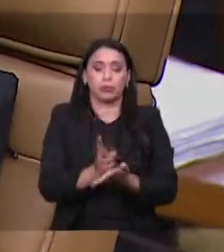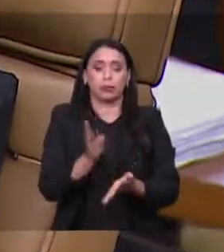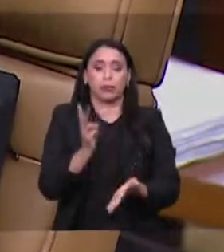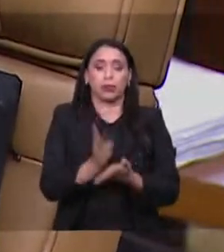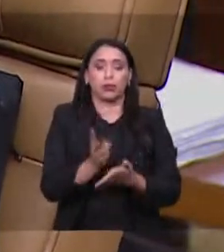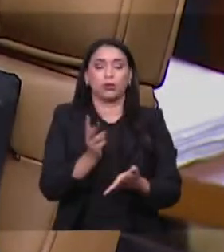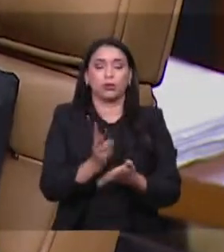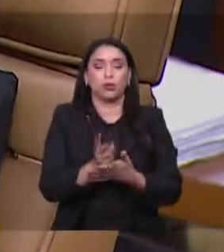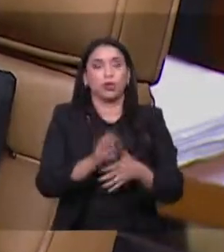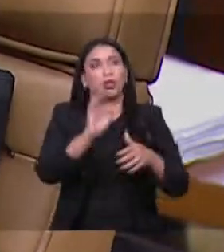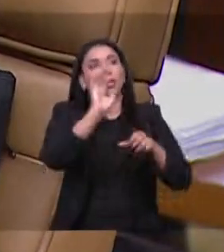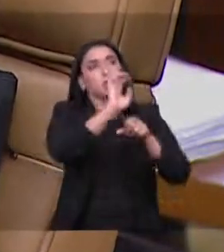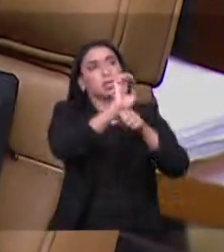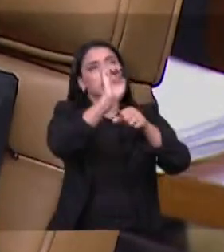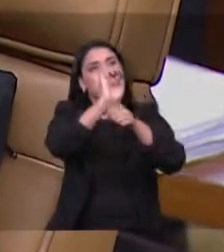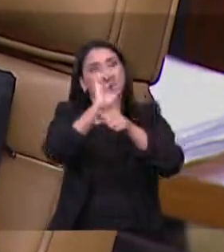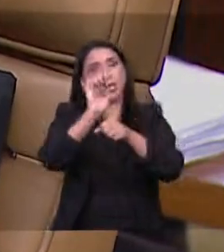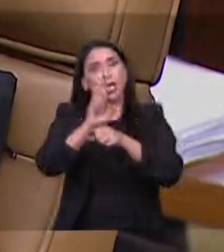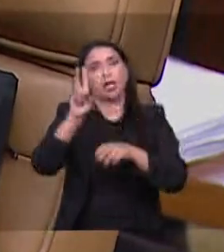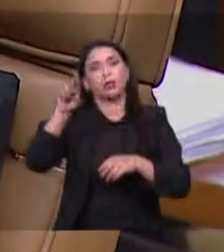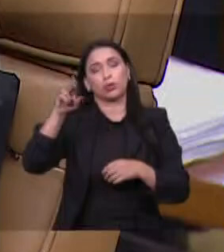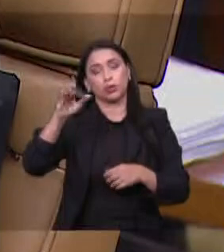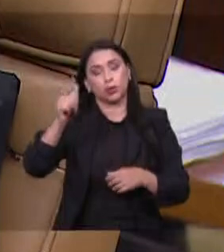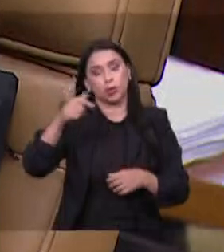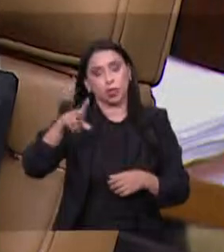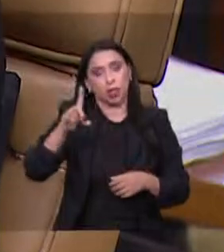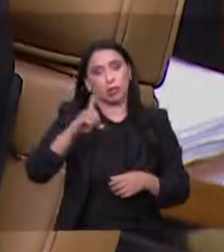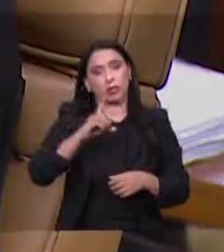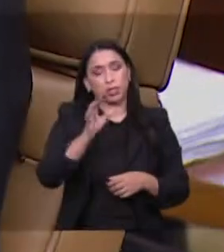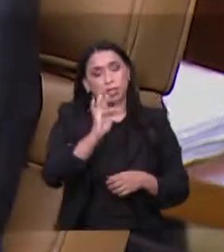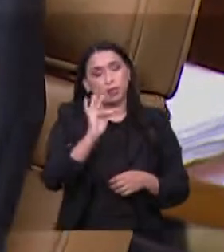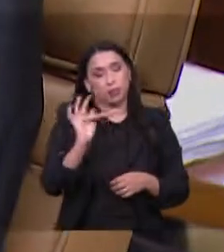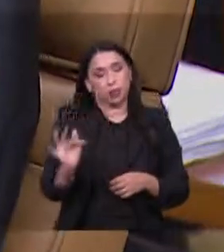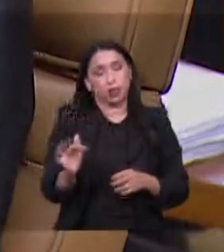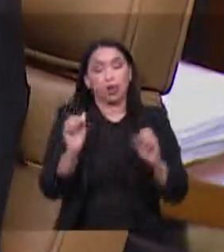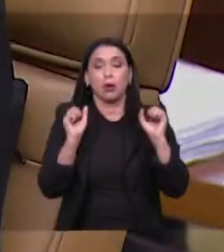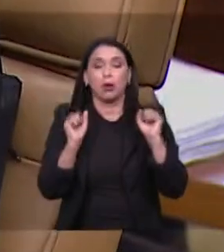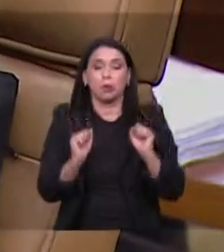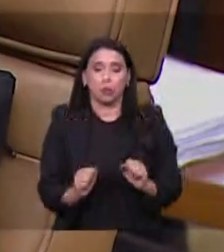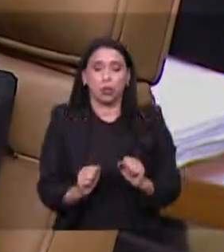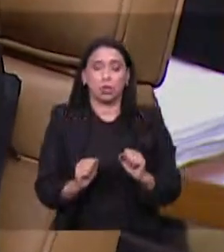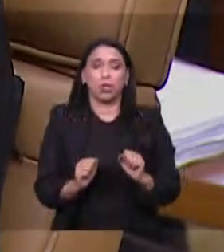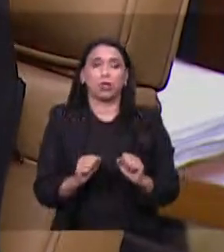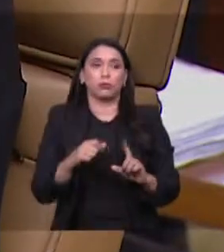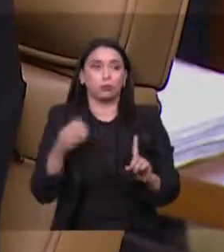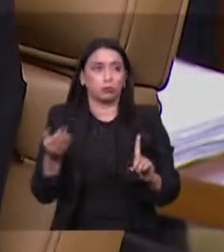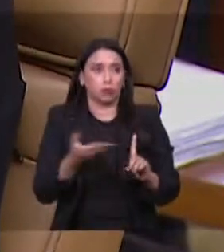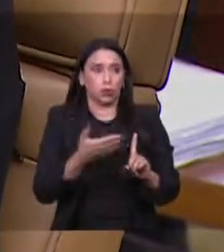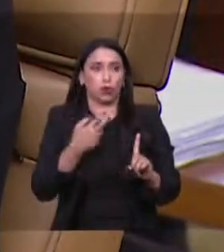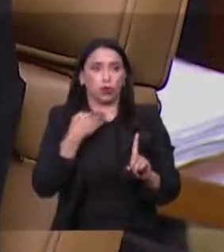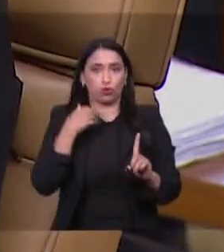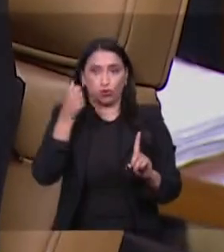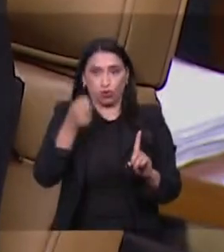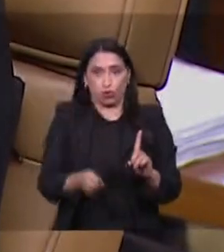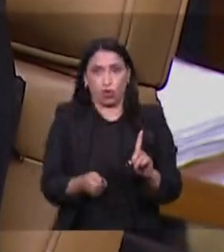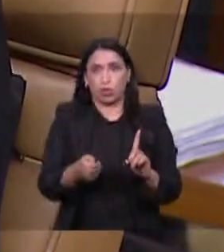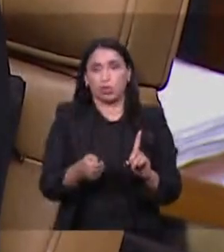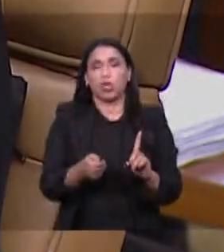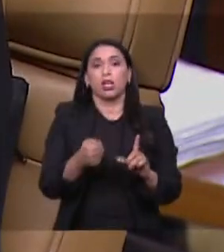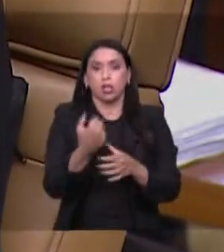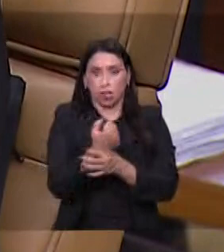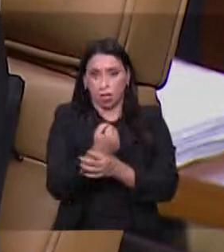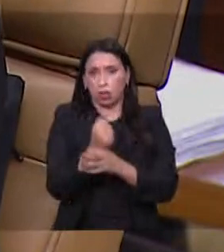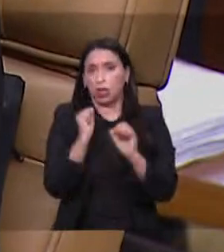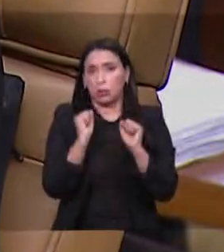os estados, a União, o Distrito Federal, poderão, eventualmente, criar o juiz de garantia, mas não há uma